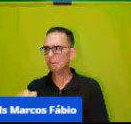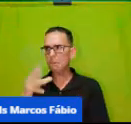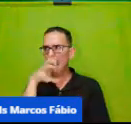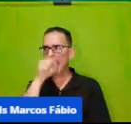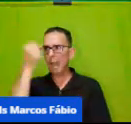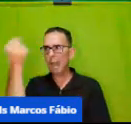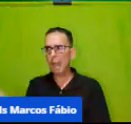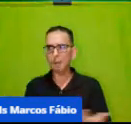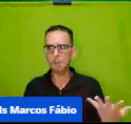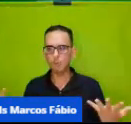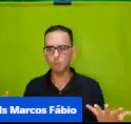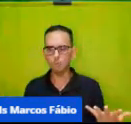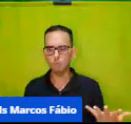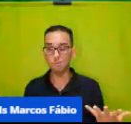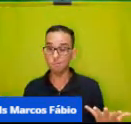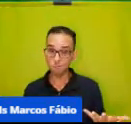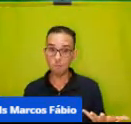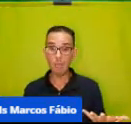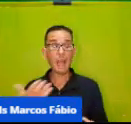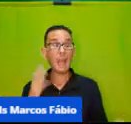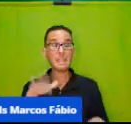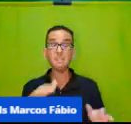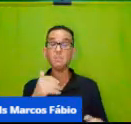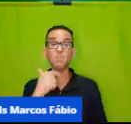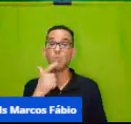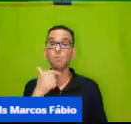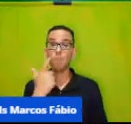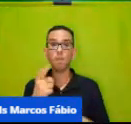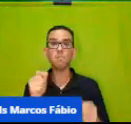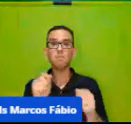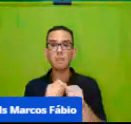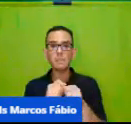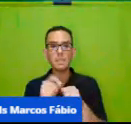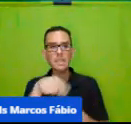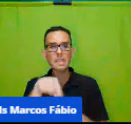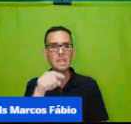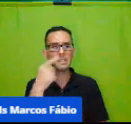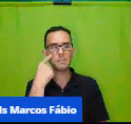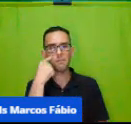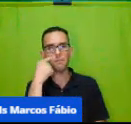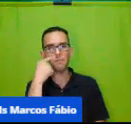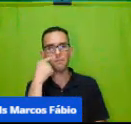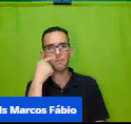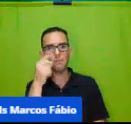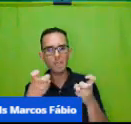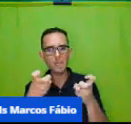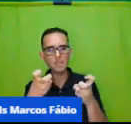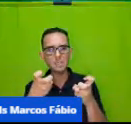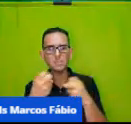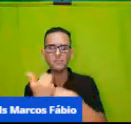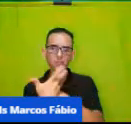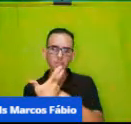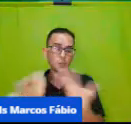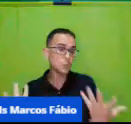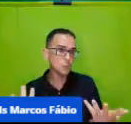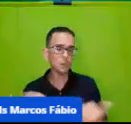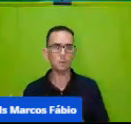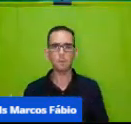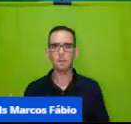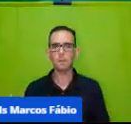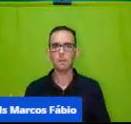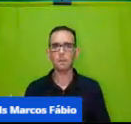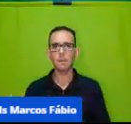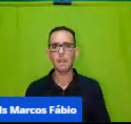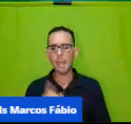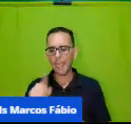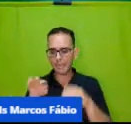dia. E você não consegue fazer com que ele veja um pouco mais de vídeos. Então, essa